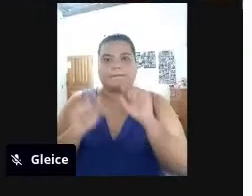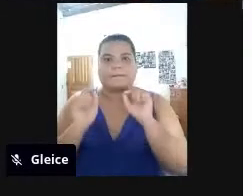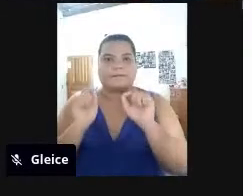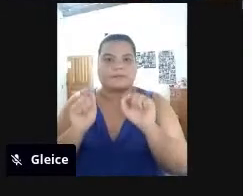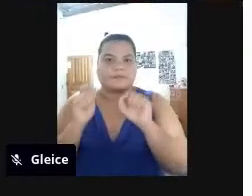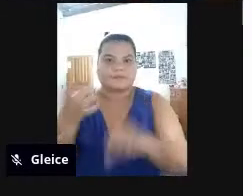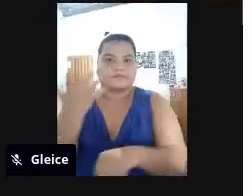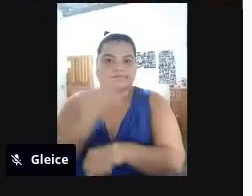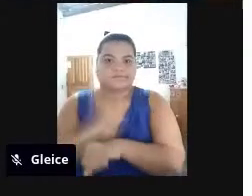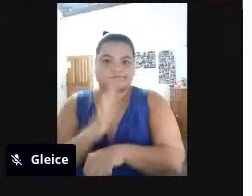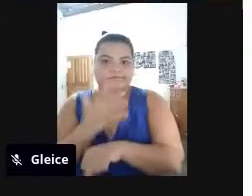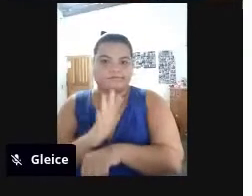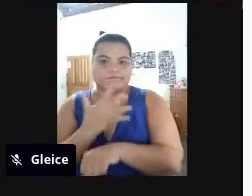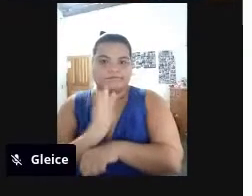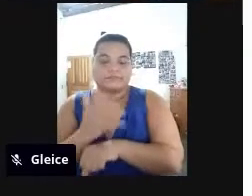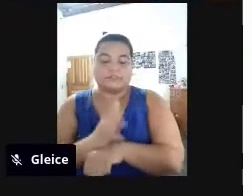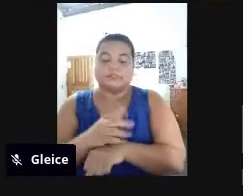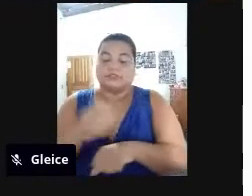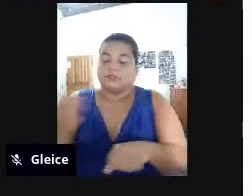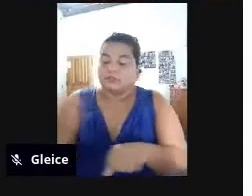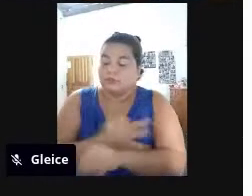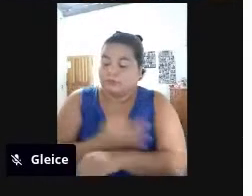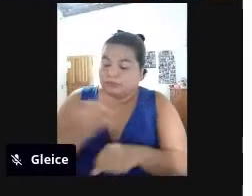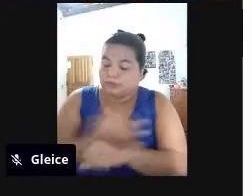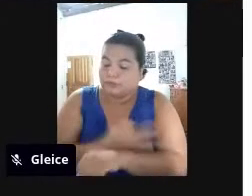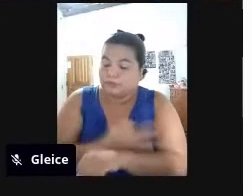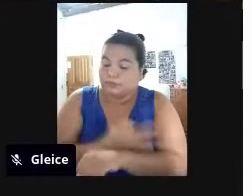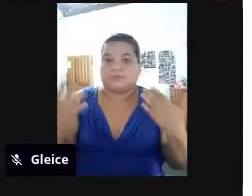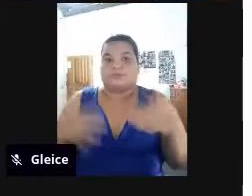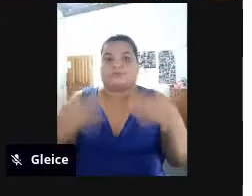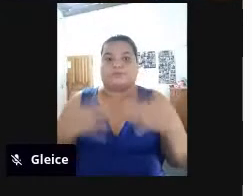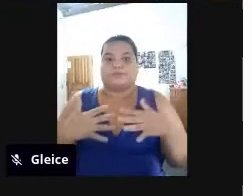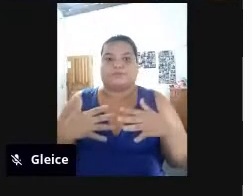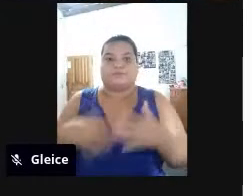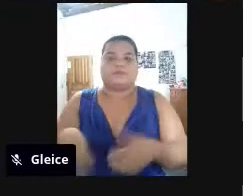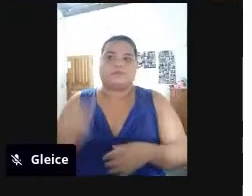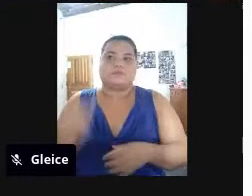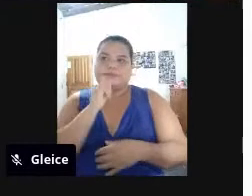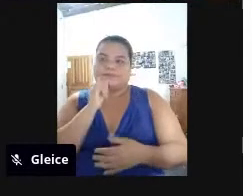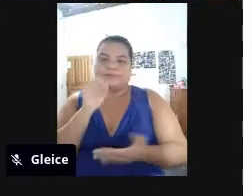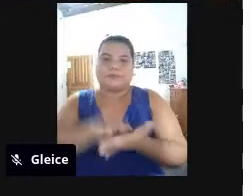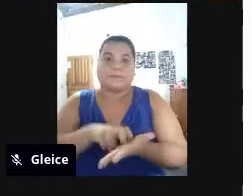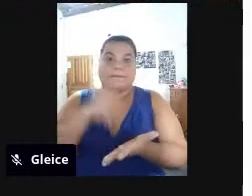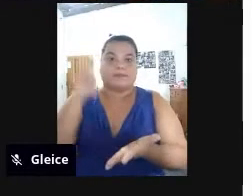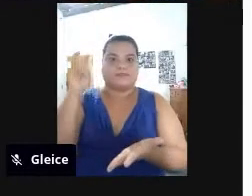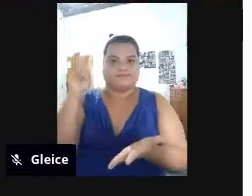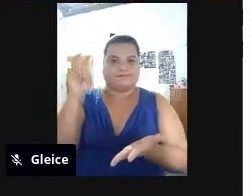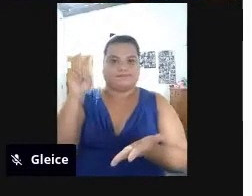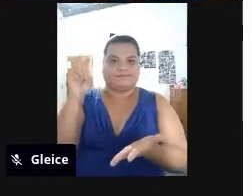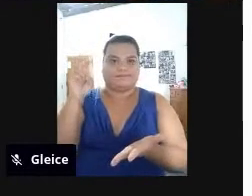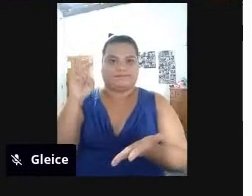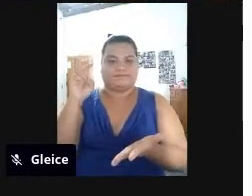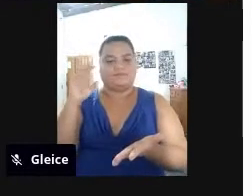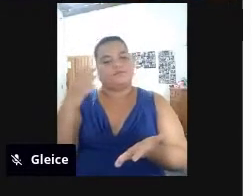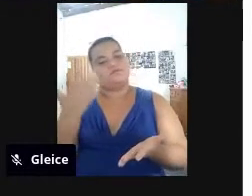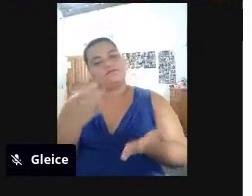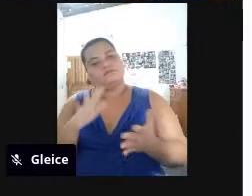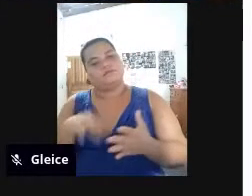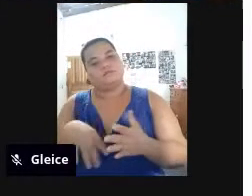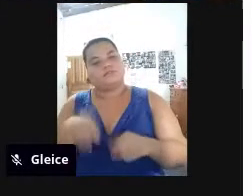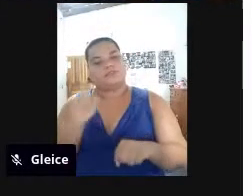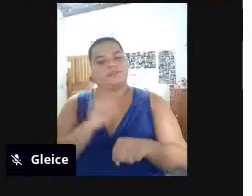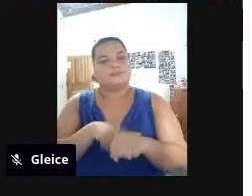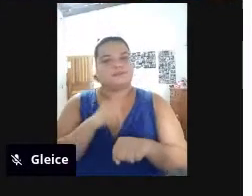que esse treino, ele é logo de manhã. Então, em que o intervalo entre a refeição e o treino, ele é